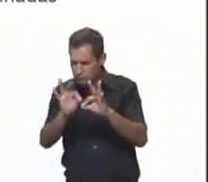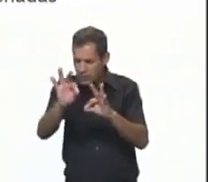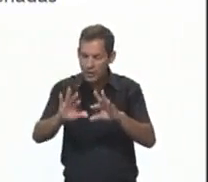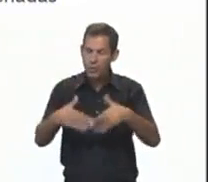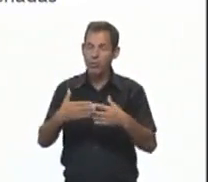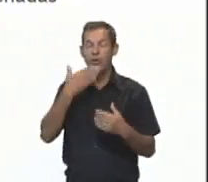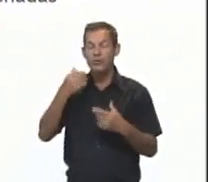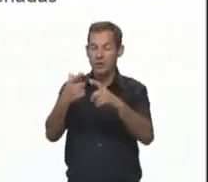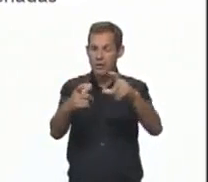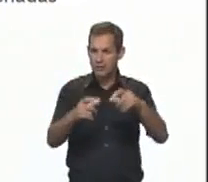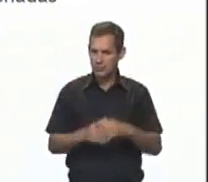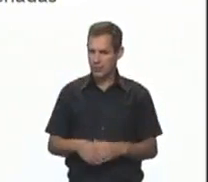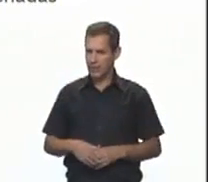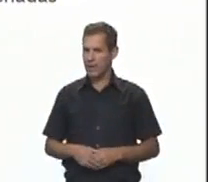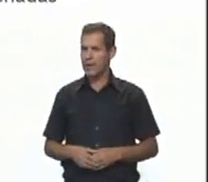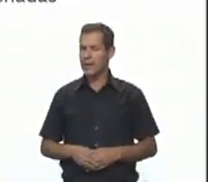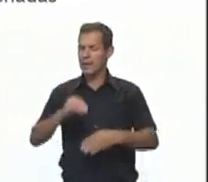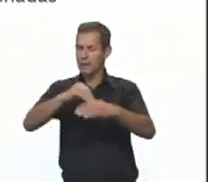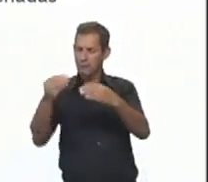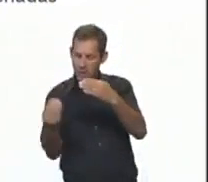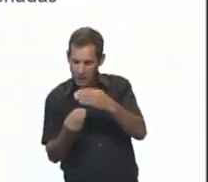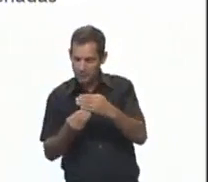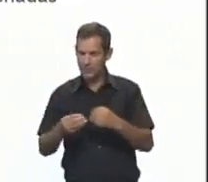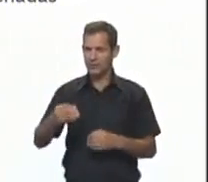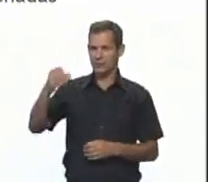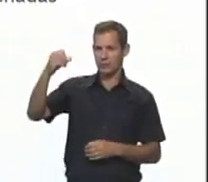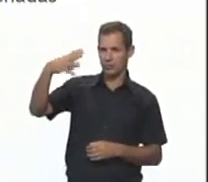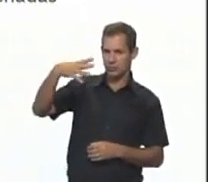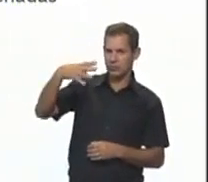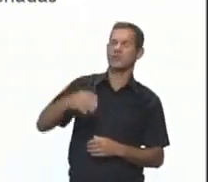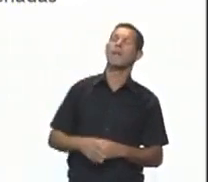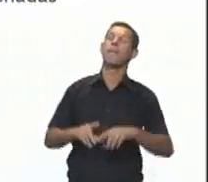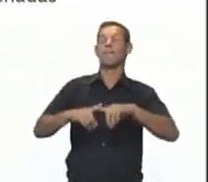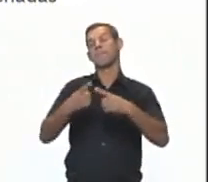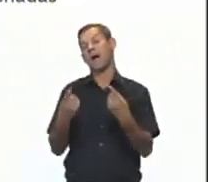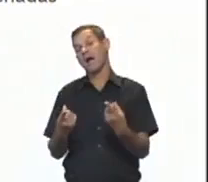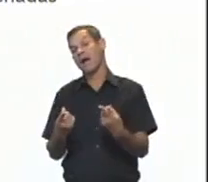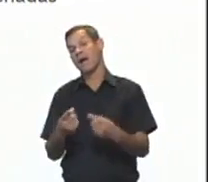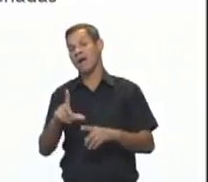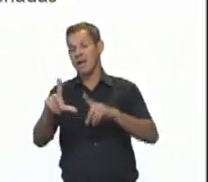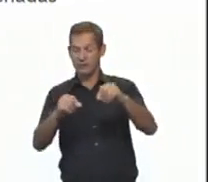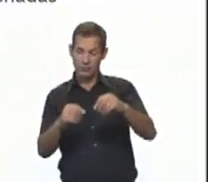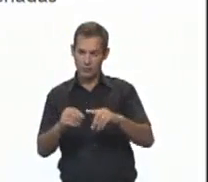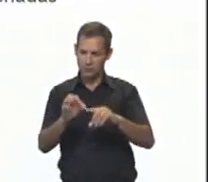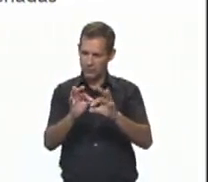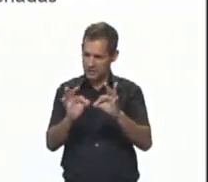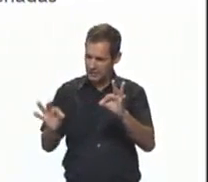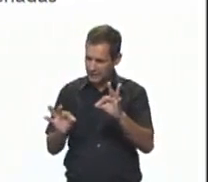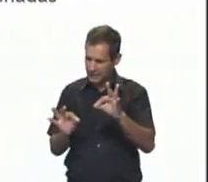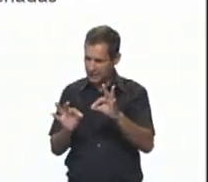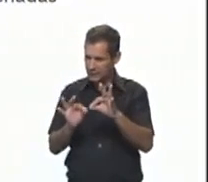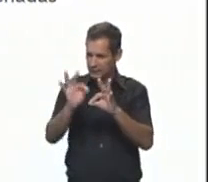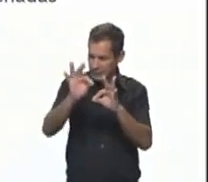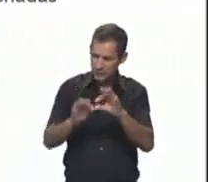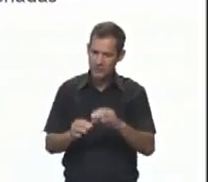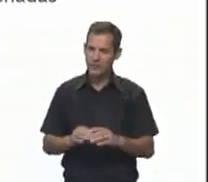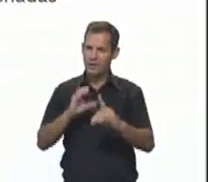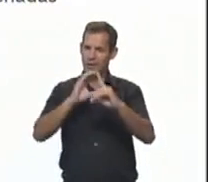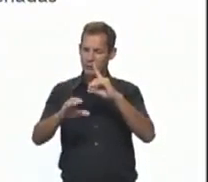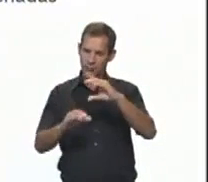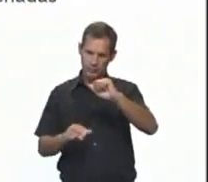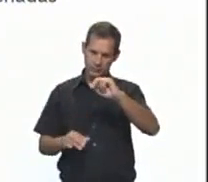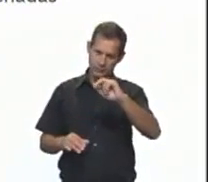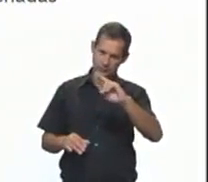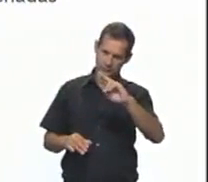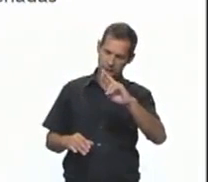quais são os melhores locais para a instalação dessas luminárias. Porém, definiram essas medidas em coordenadas cartesianas. E